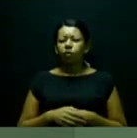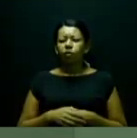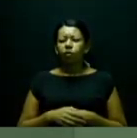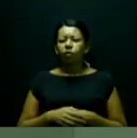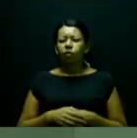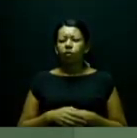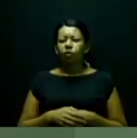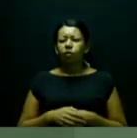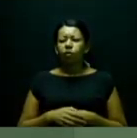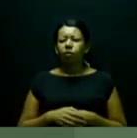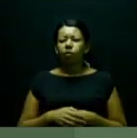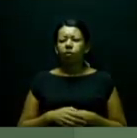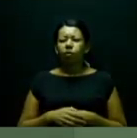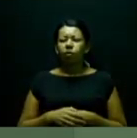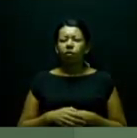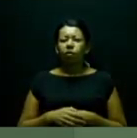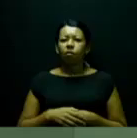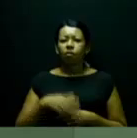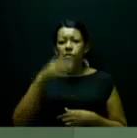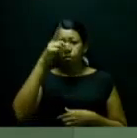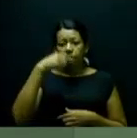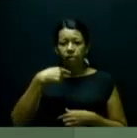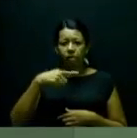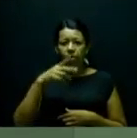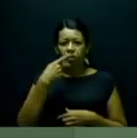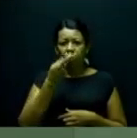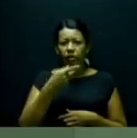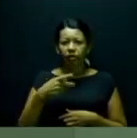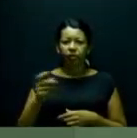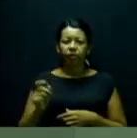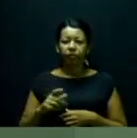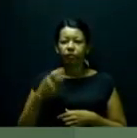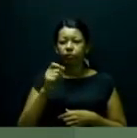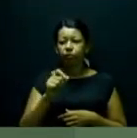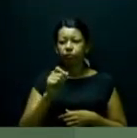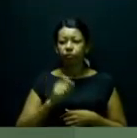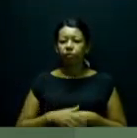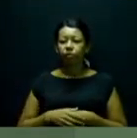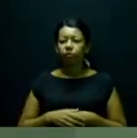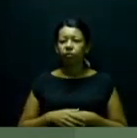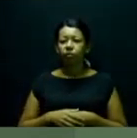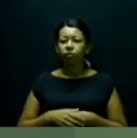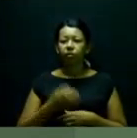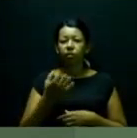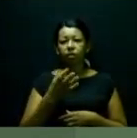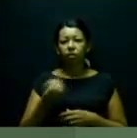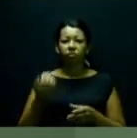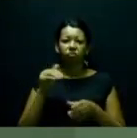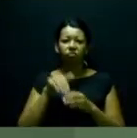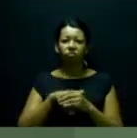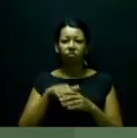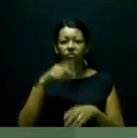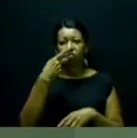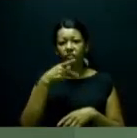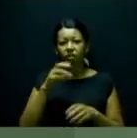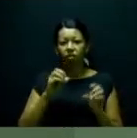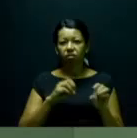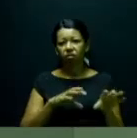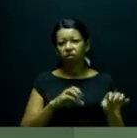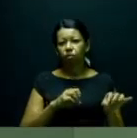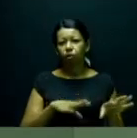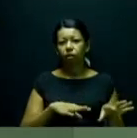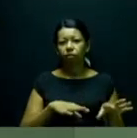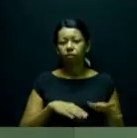daqueles que estão ali propagando um comercial, propagando angaria votos, falar da